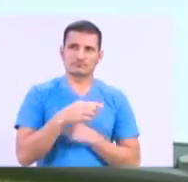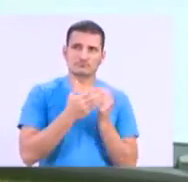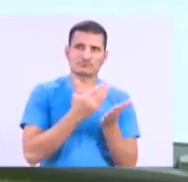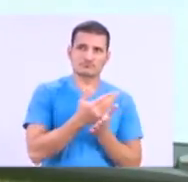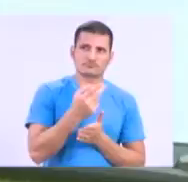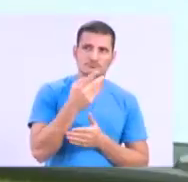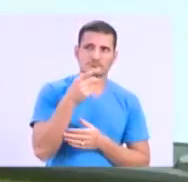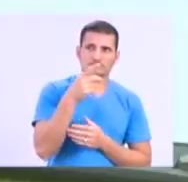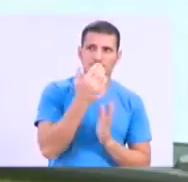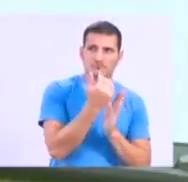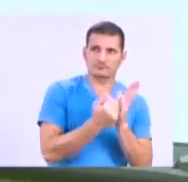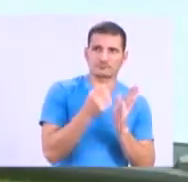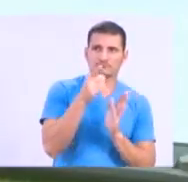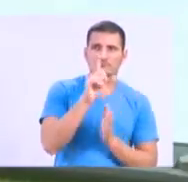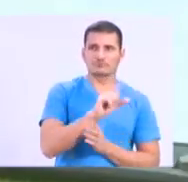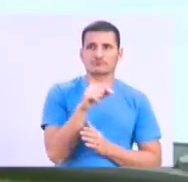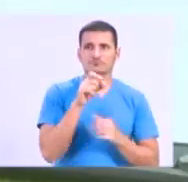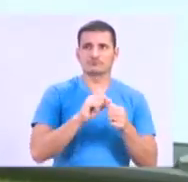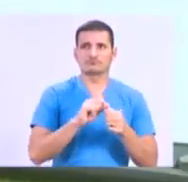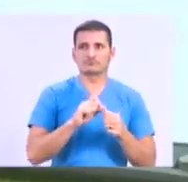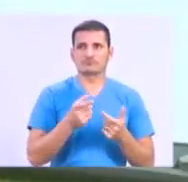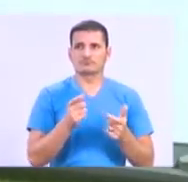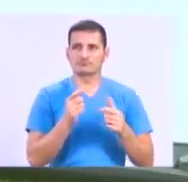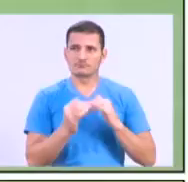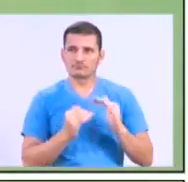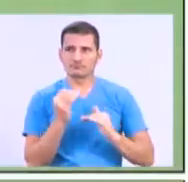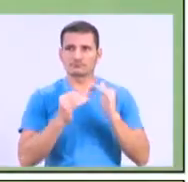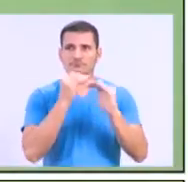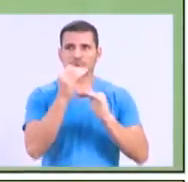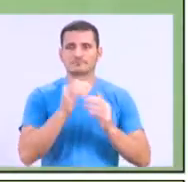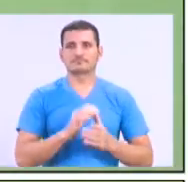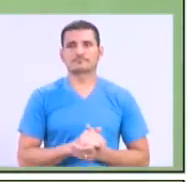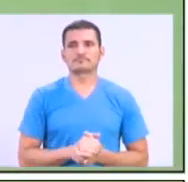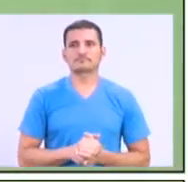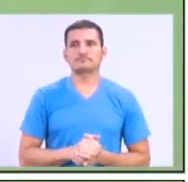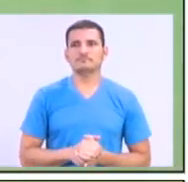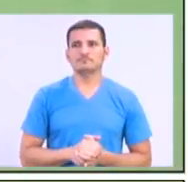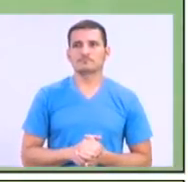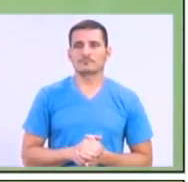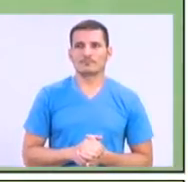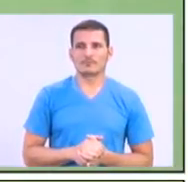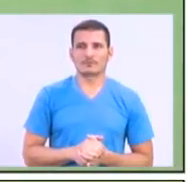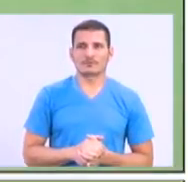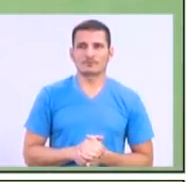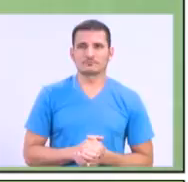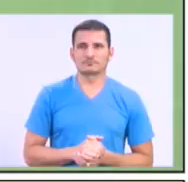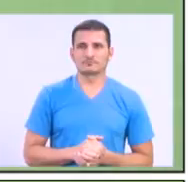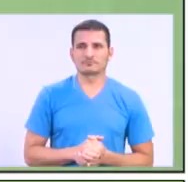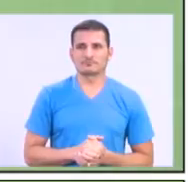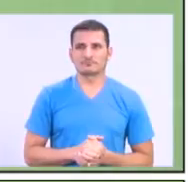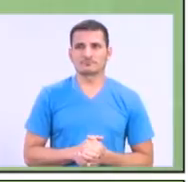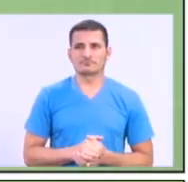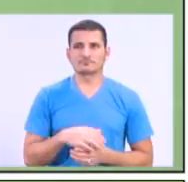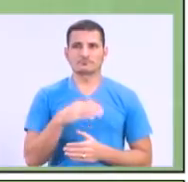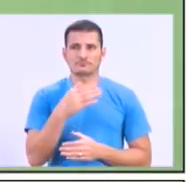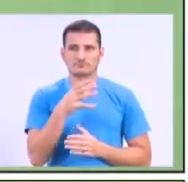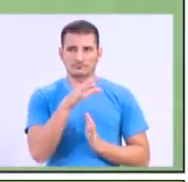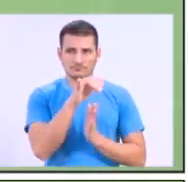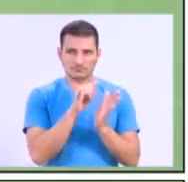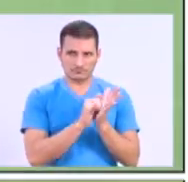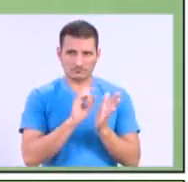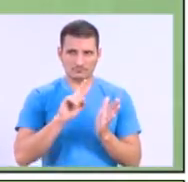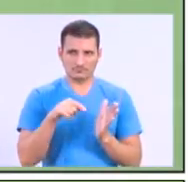escolheu para fazer esse desenvolvimento. Então, normalmente, esses softwares, eles criam esse íconezinho aqui na bandeja. Tanto